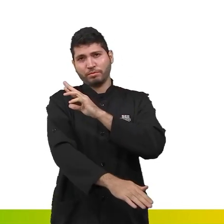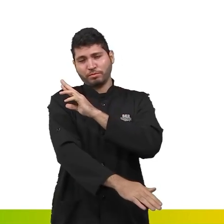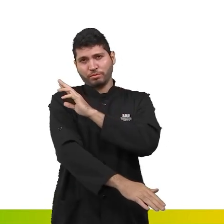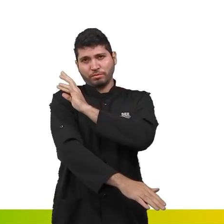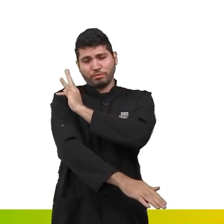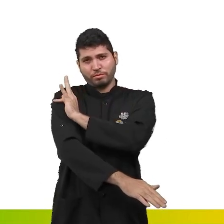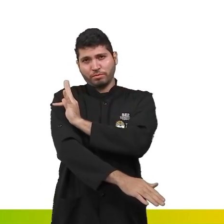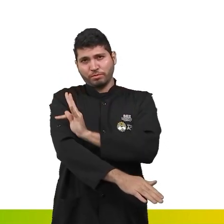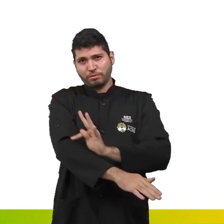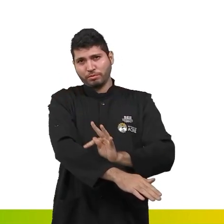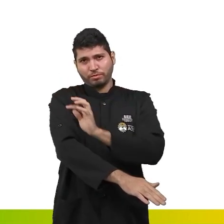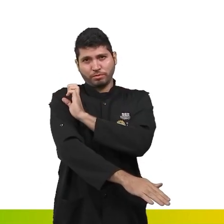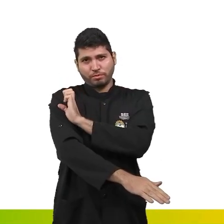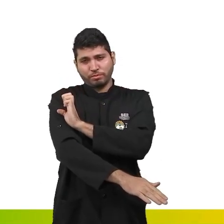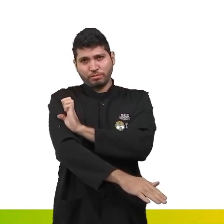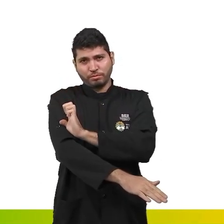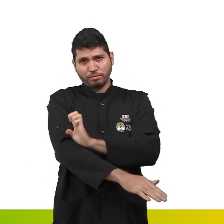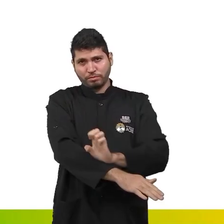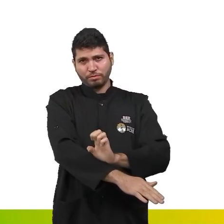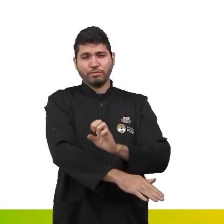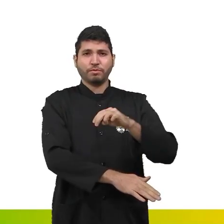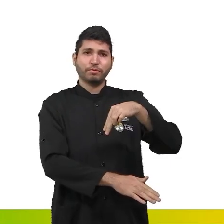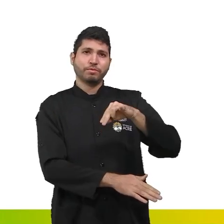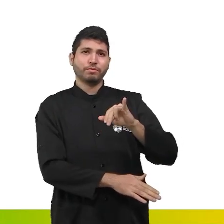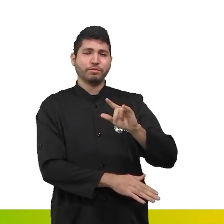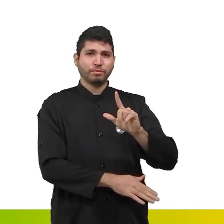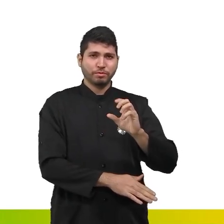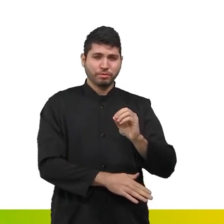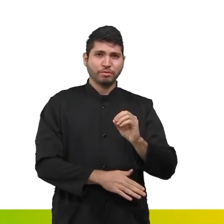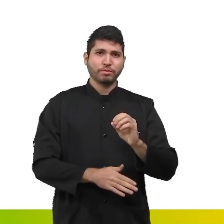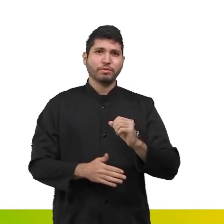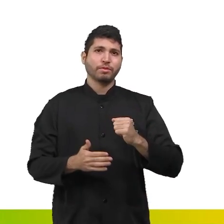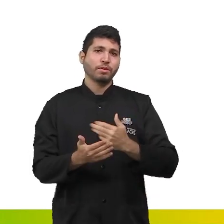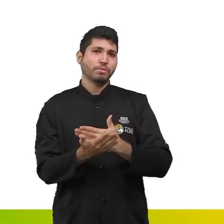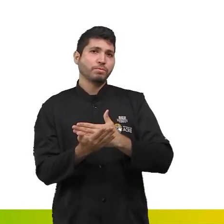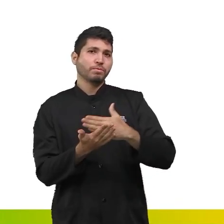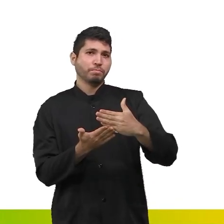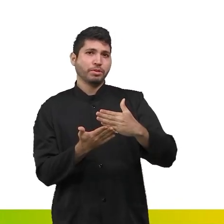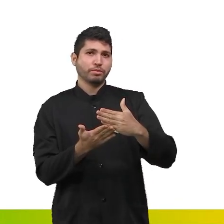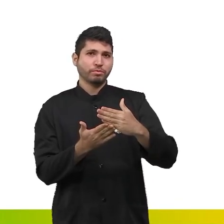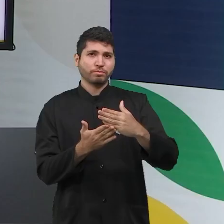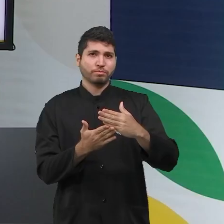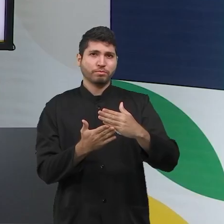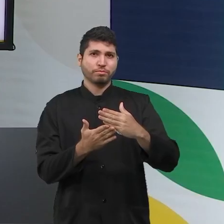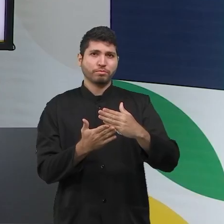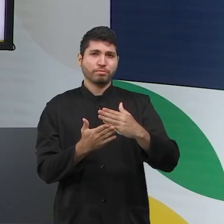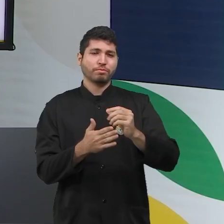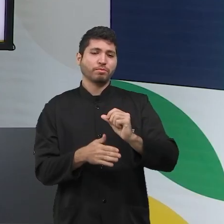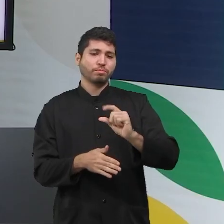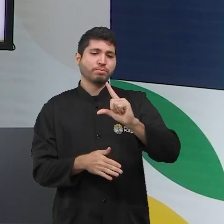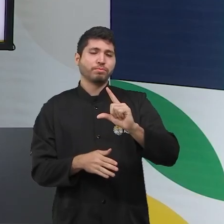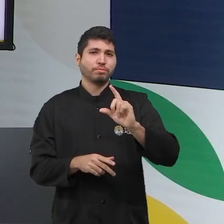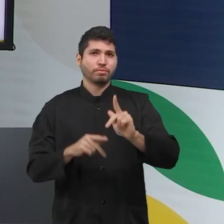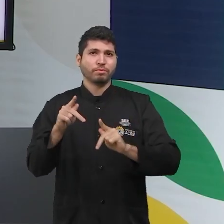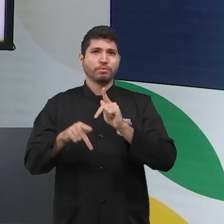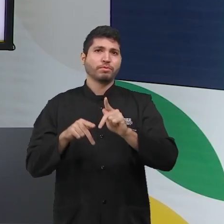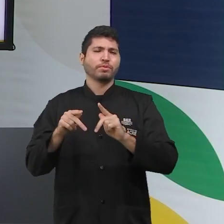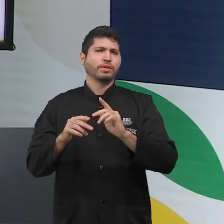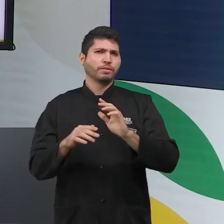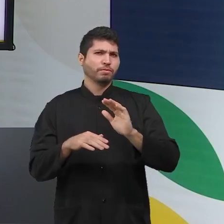o Nilo, é considerado o berço da civilização. Professor, então foi ali que se desenvolveu a